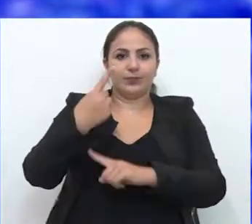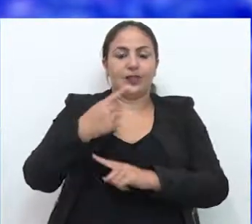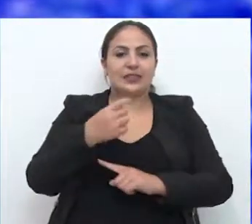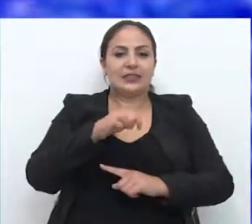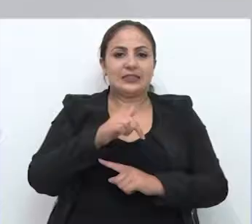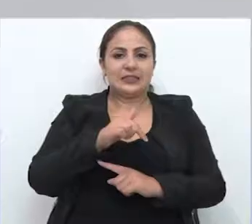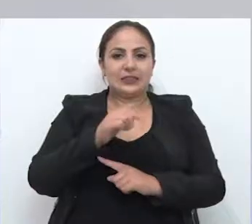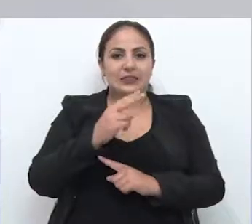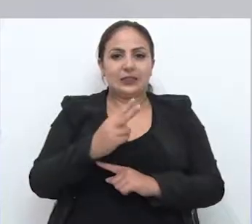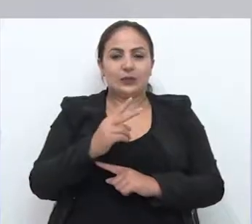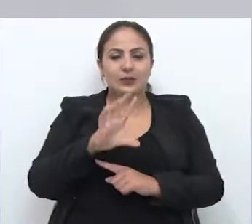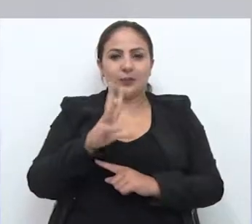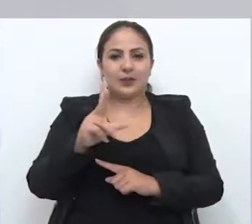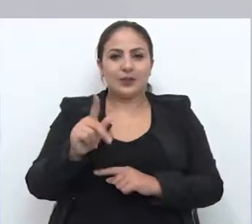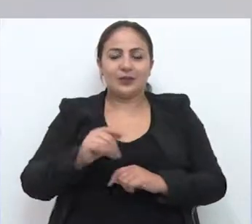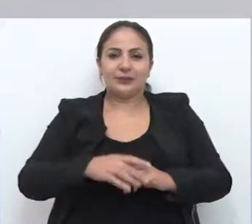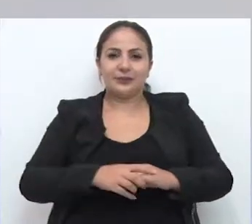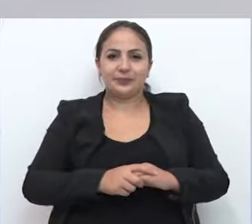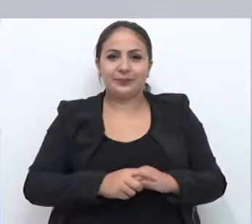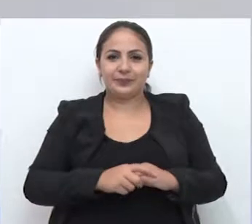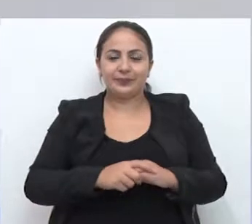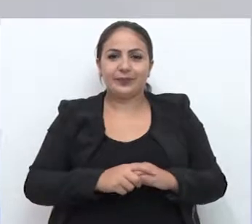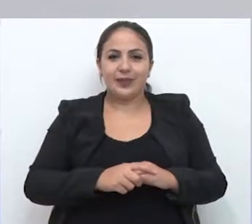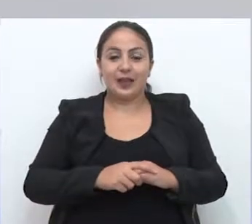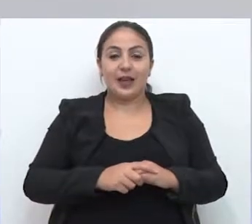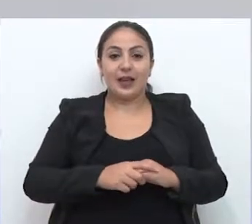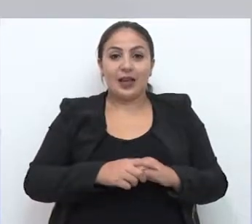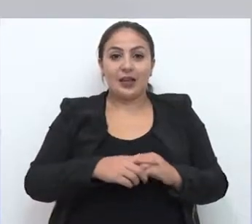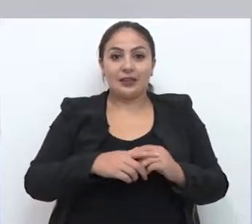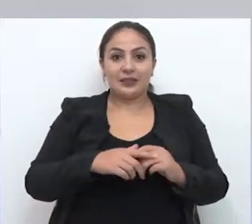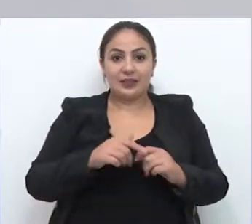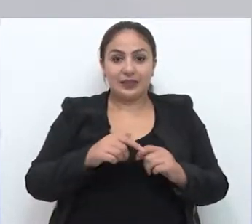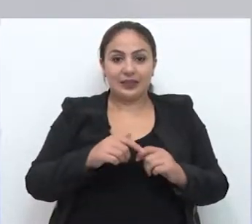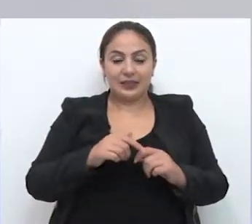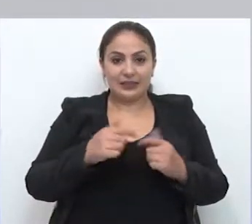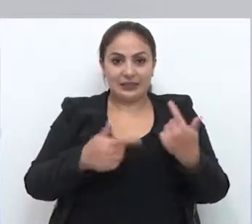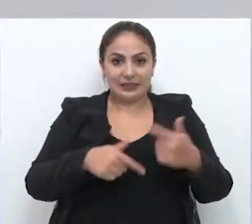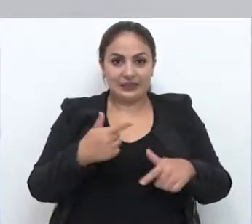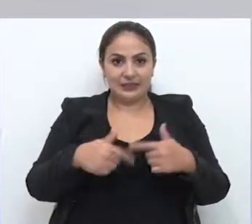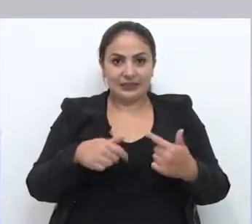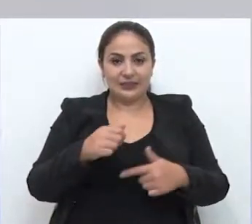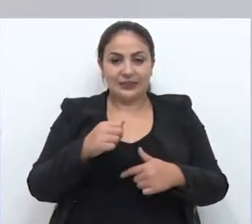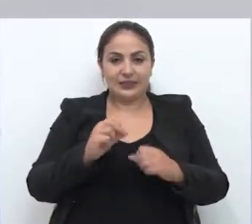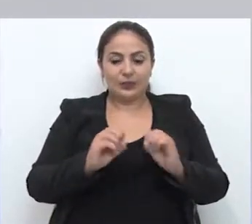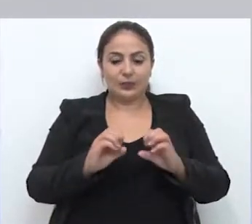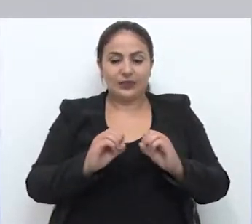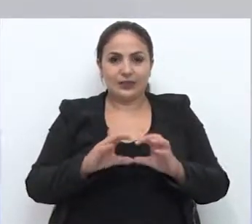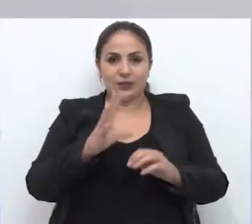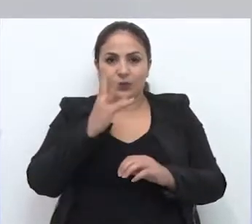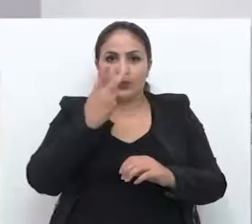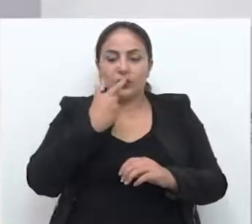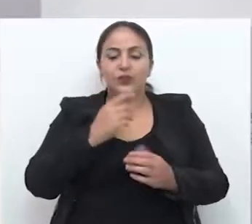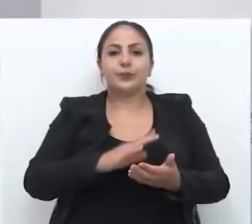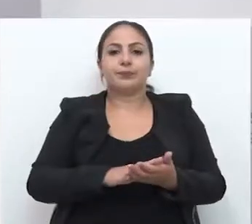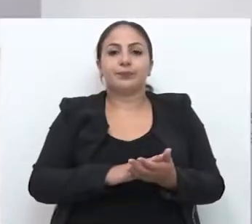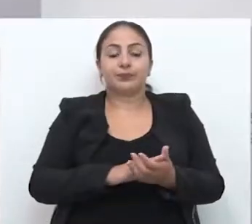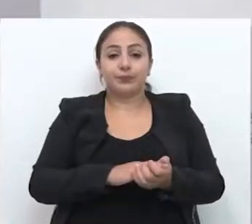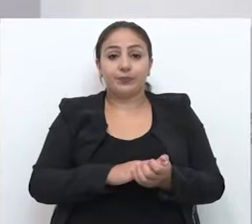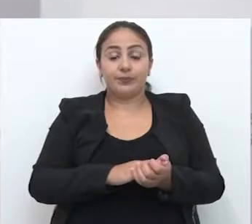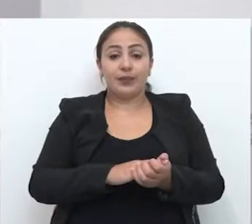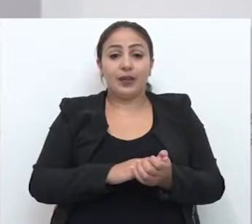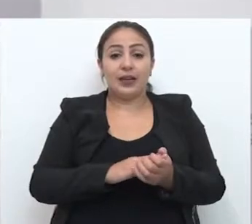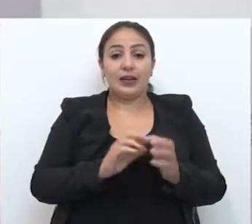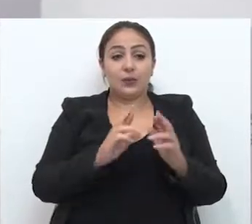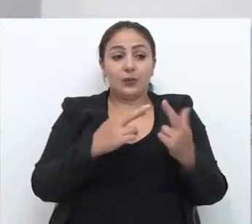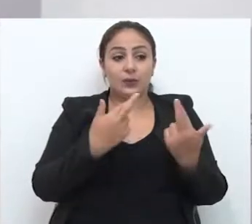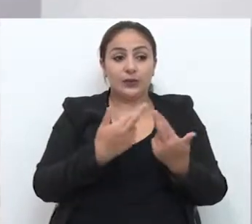72 milhões. Assistentes de educação infantil se reúnem no Legislativo para buscar avanços. Tem assistente de educação infantil